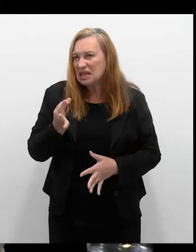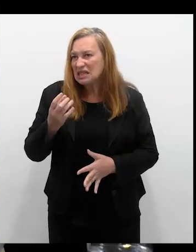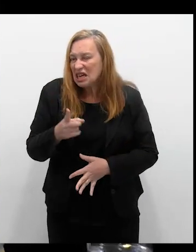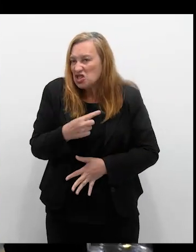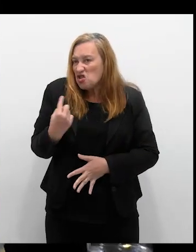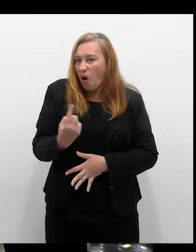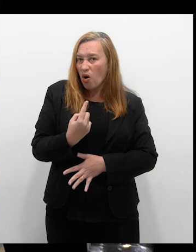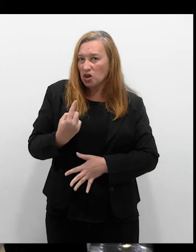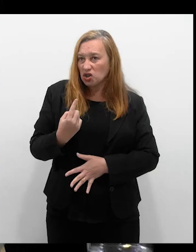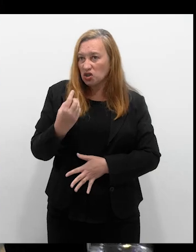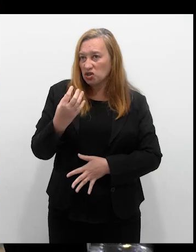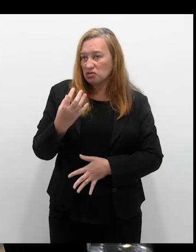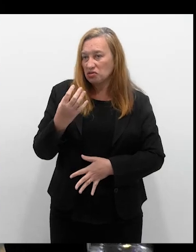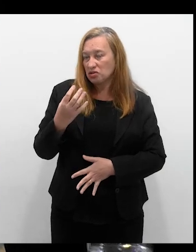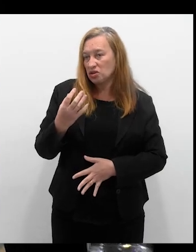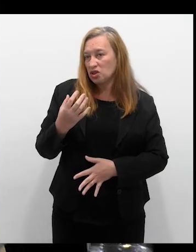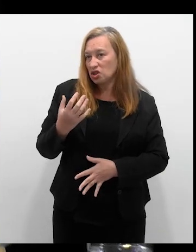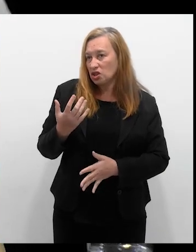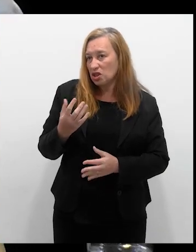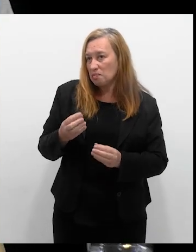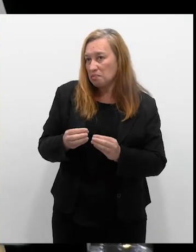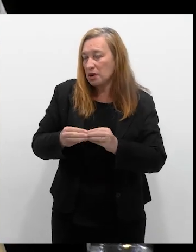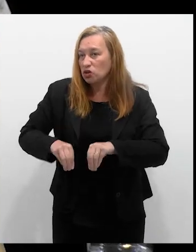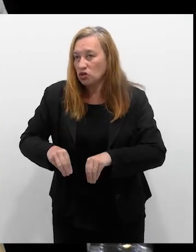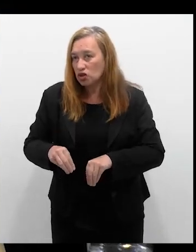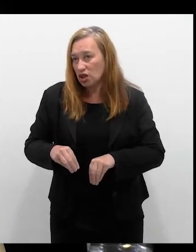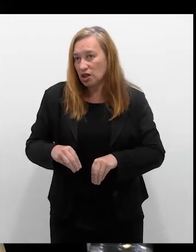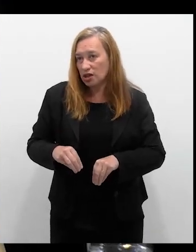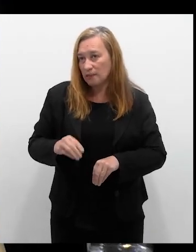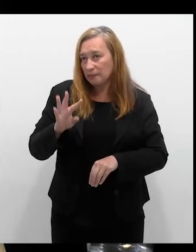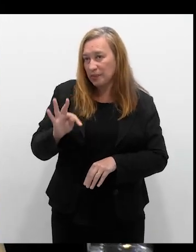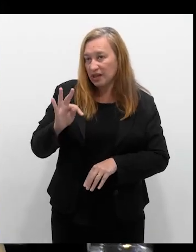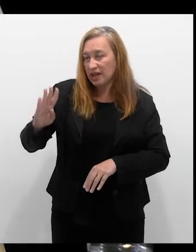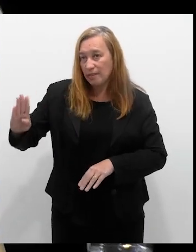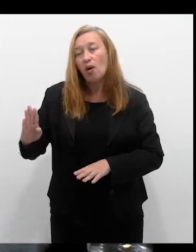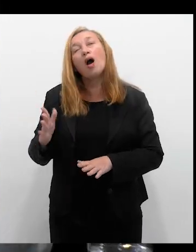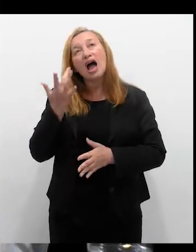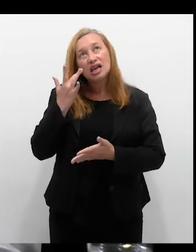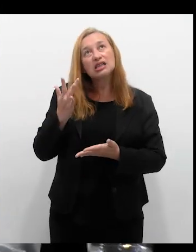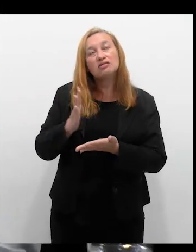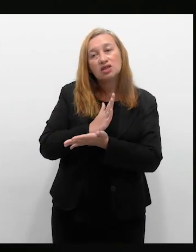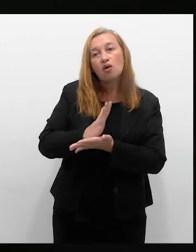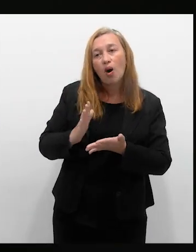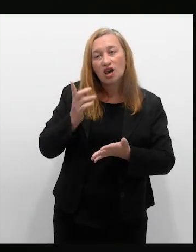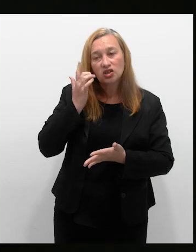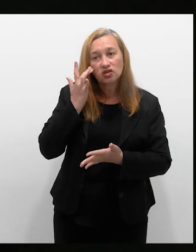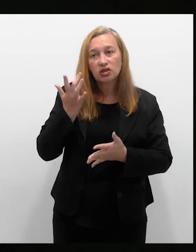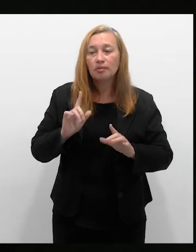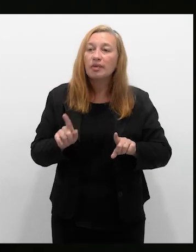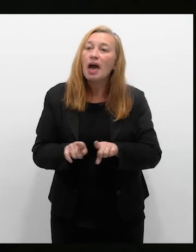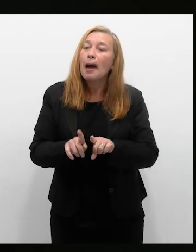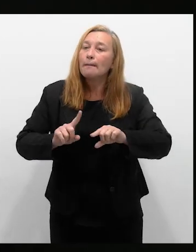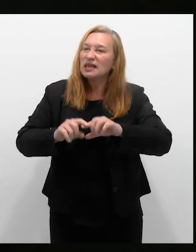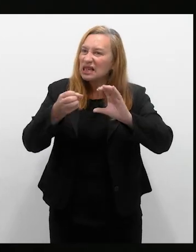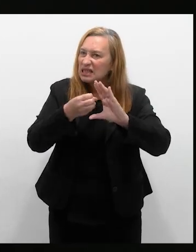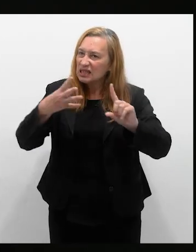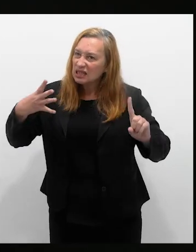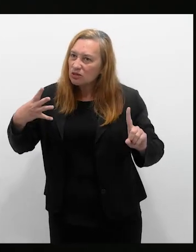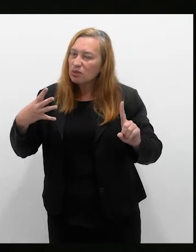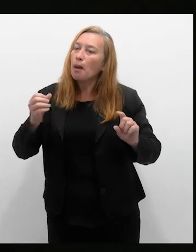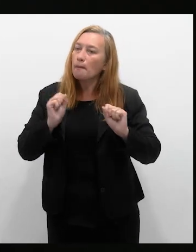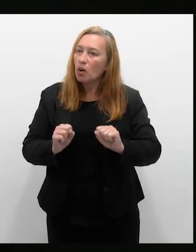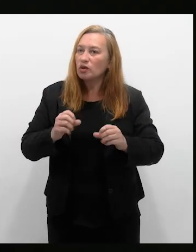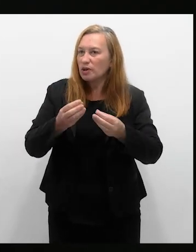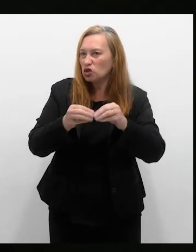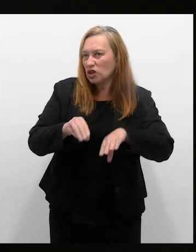gente que estraga as relações. Às vezes também, tá? Eu acho que ninguém é santo, mas... Sim, claro. E essa síndrome pode afetar